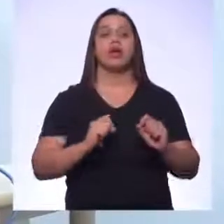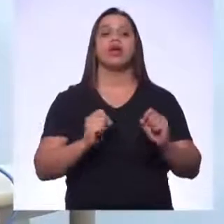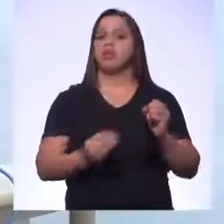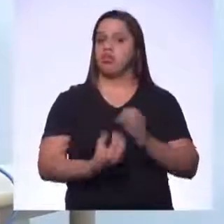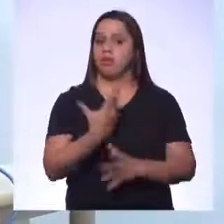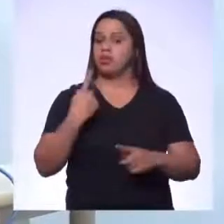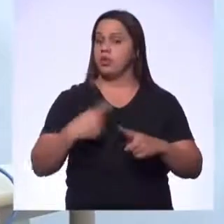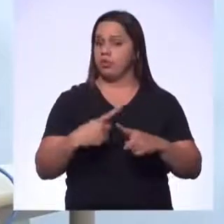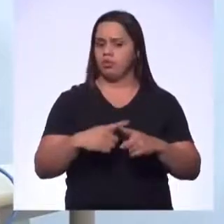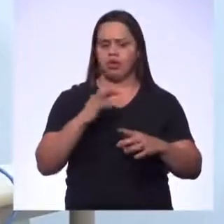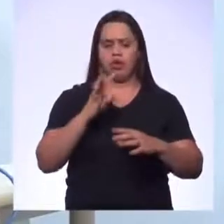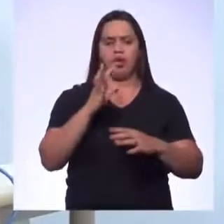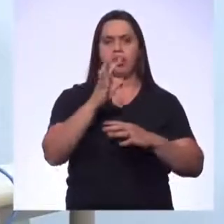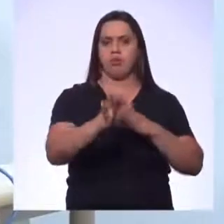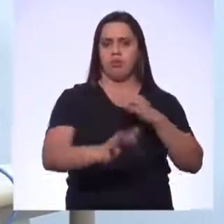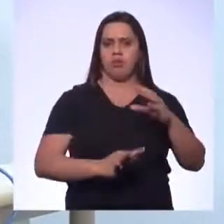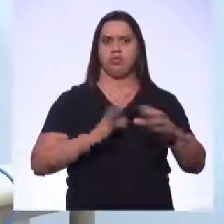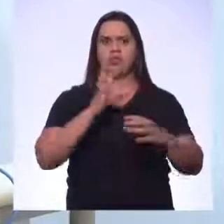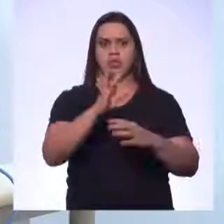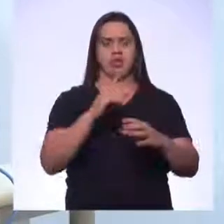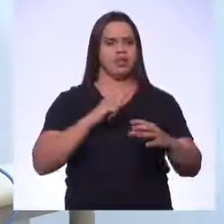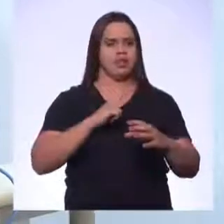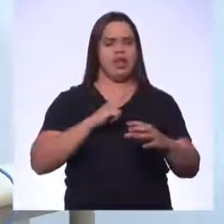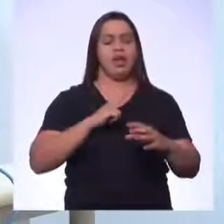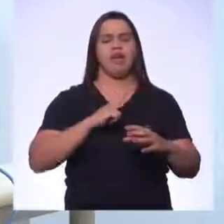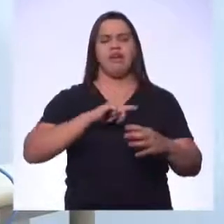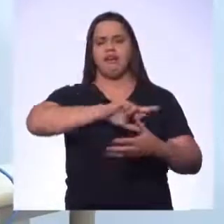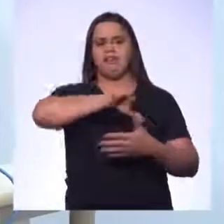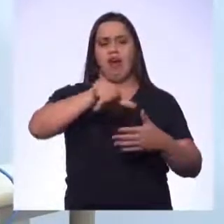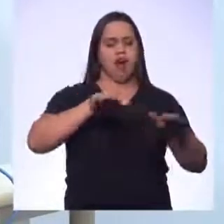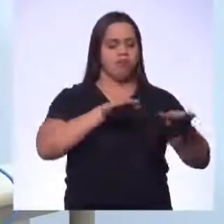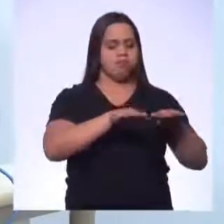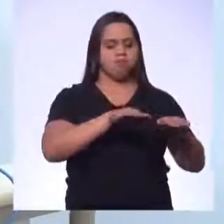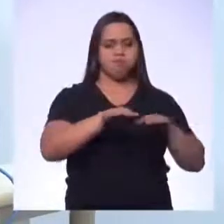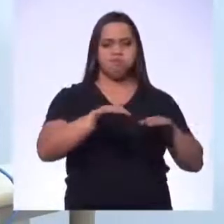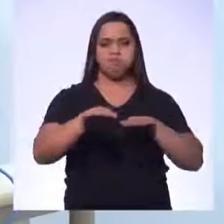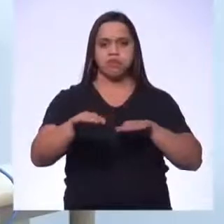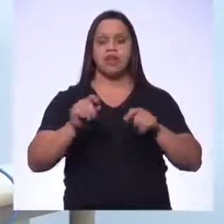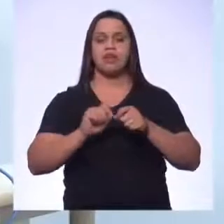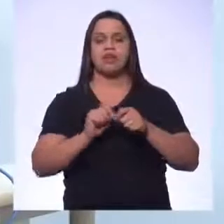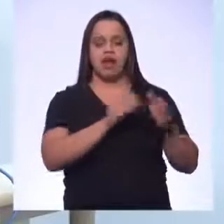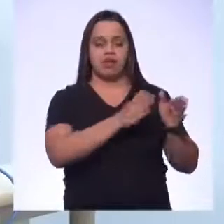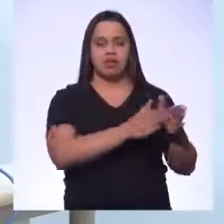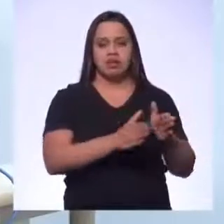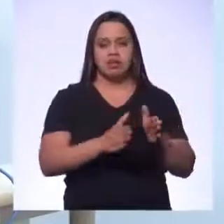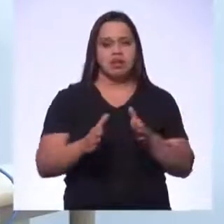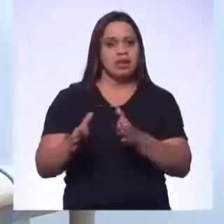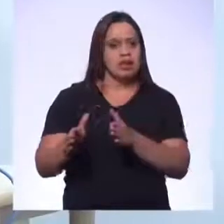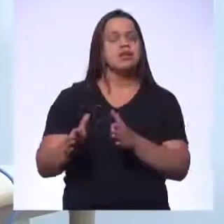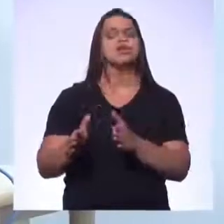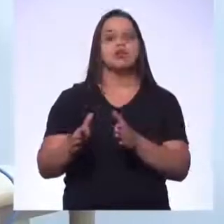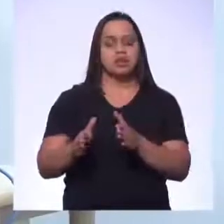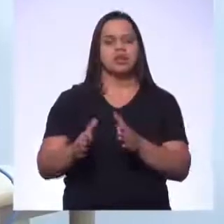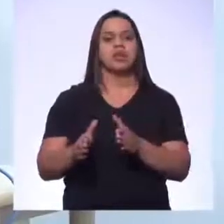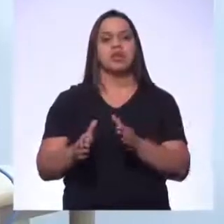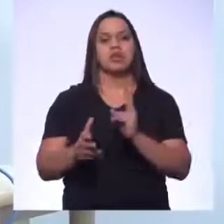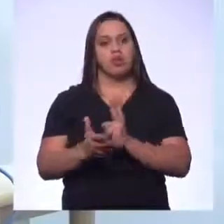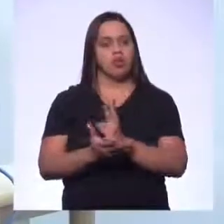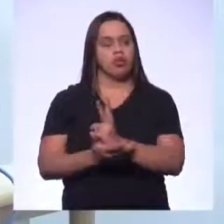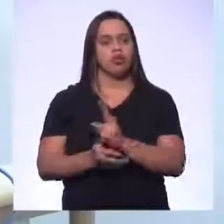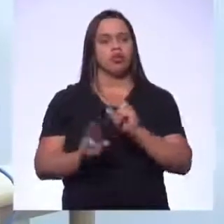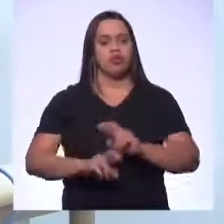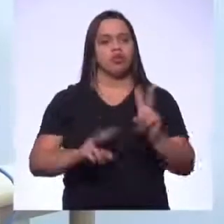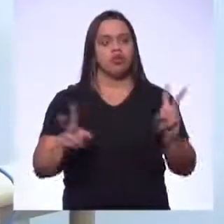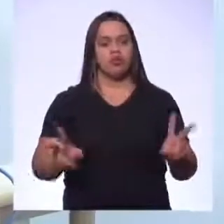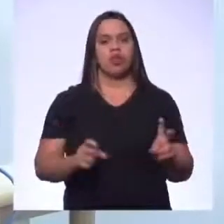tem várias placas tectônicas e vários movimentos aí que fazem esses processos serem, né, contínuos, né,